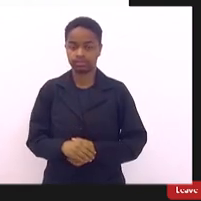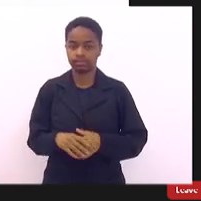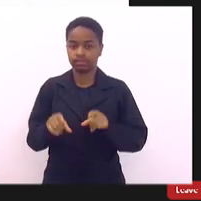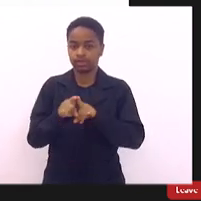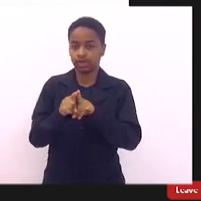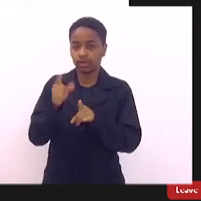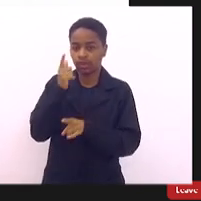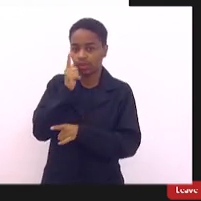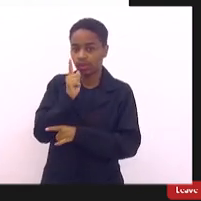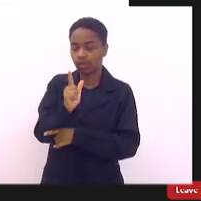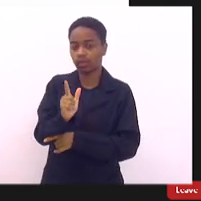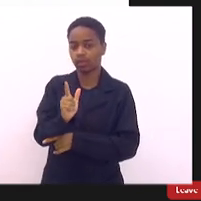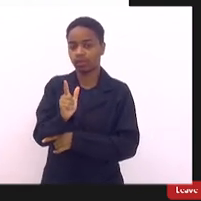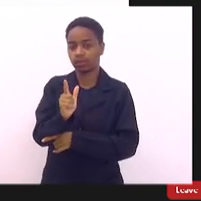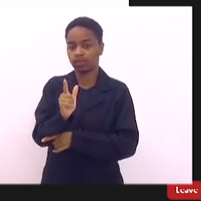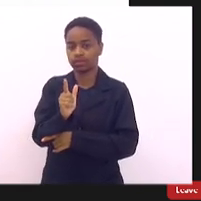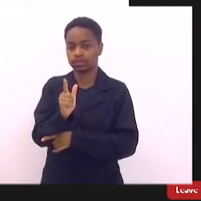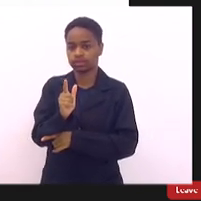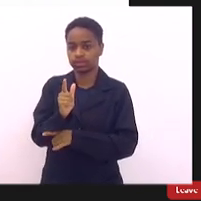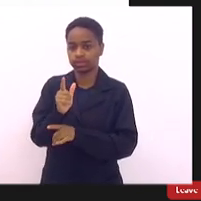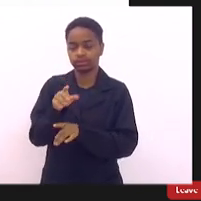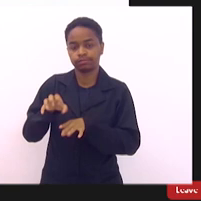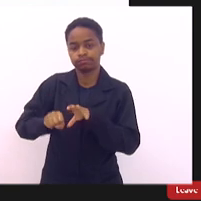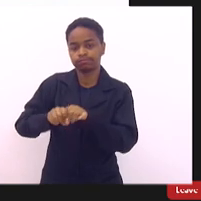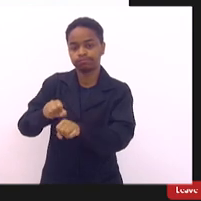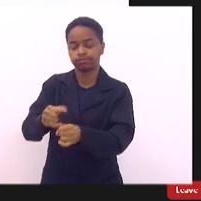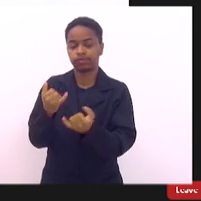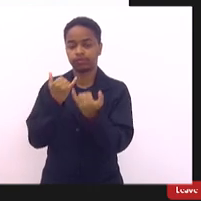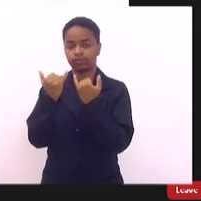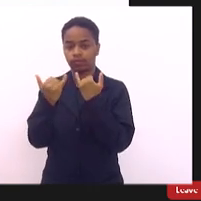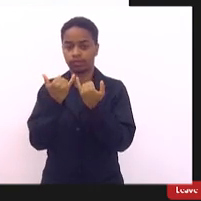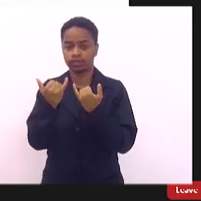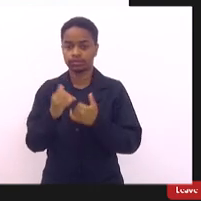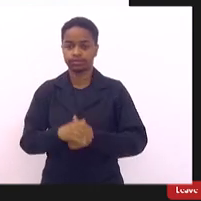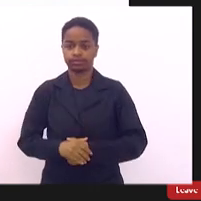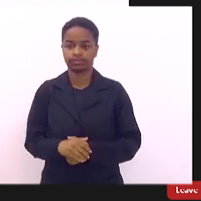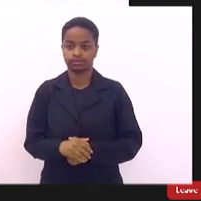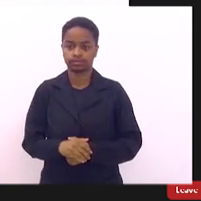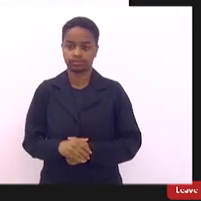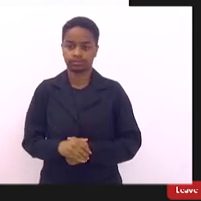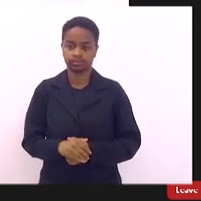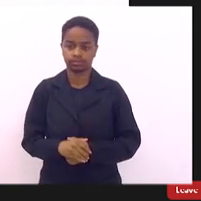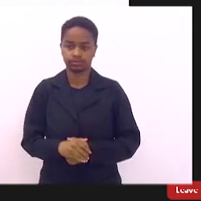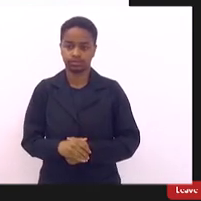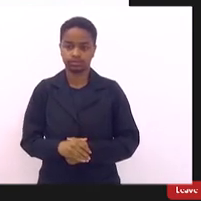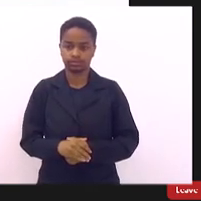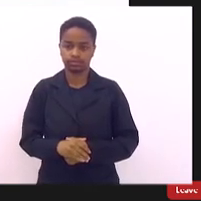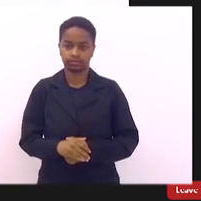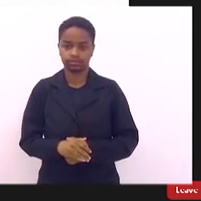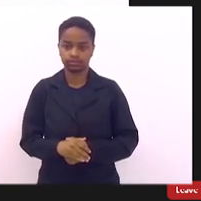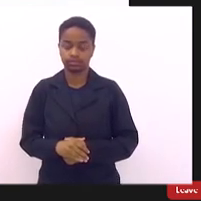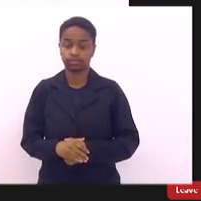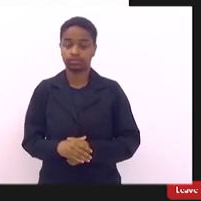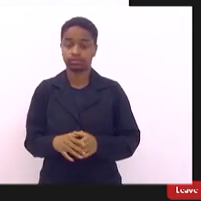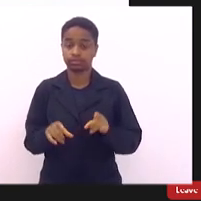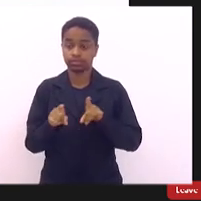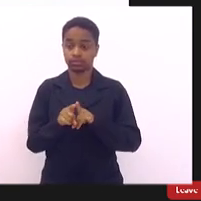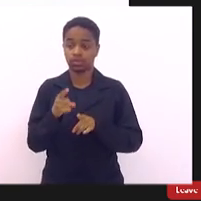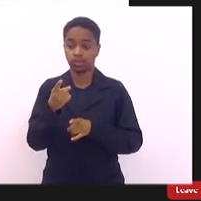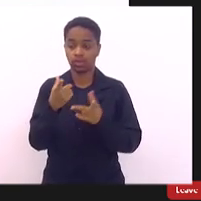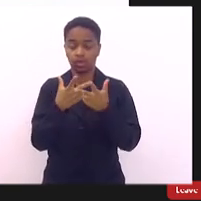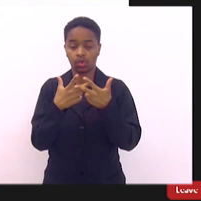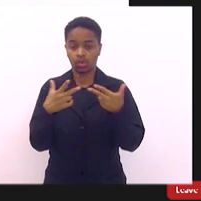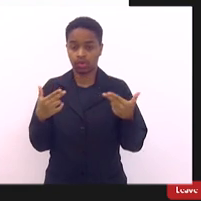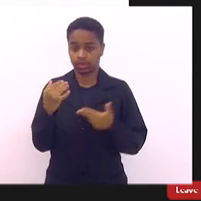conseguir também capturar um pouco desse cenário, né? E tem uma coisa muito interessante que apareceu